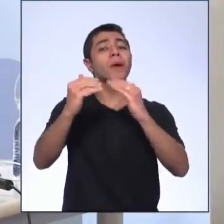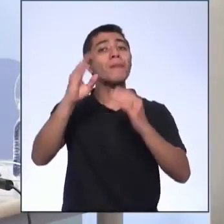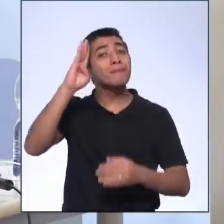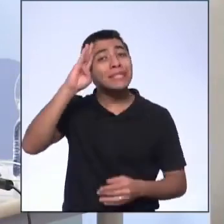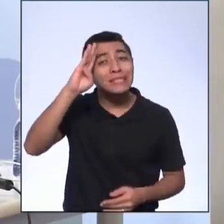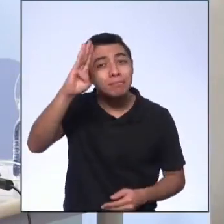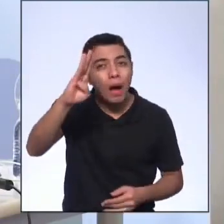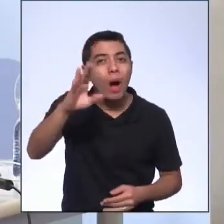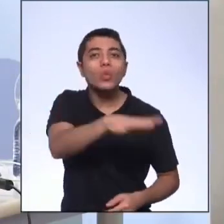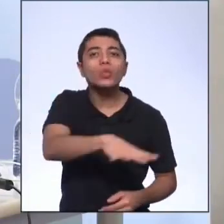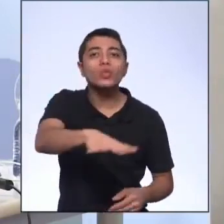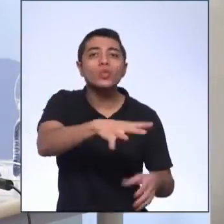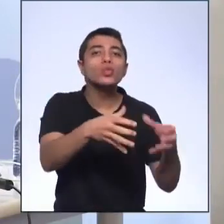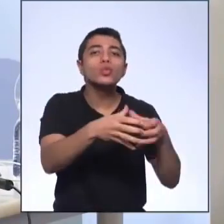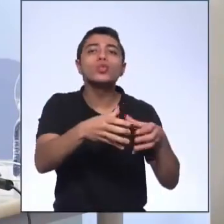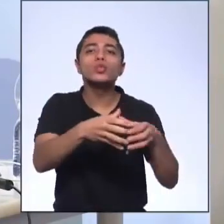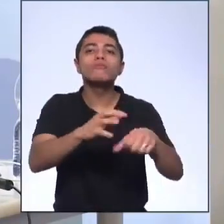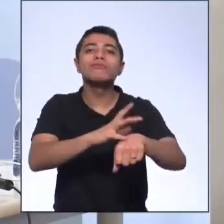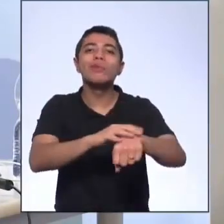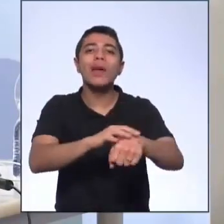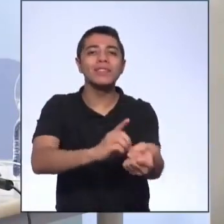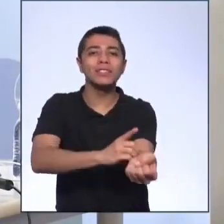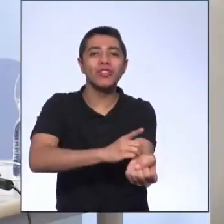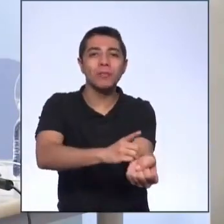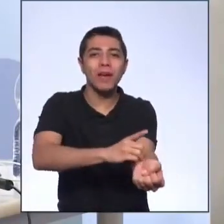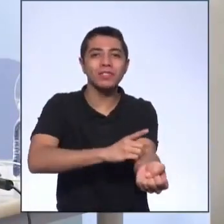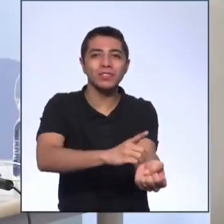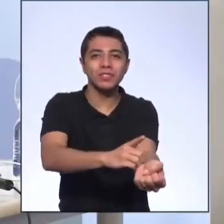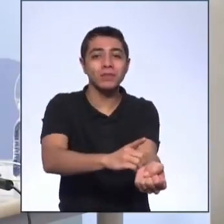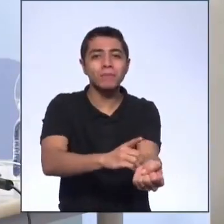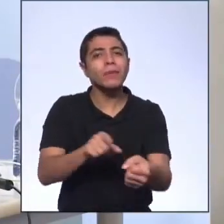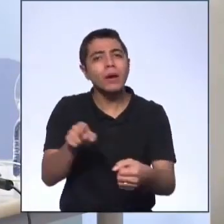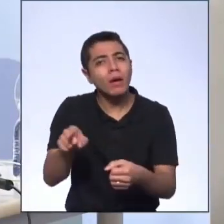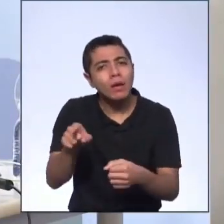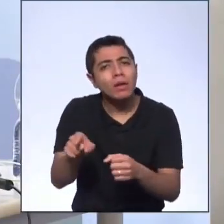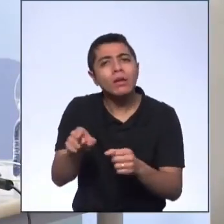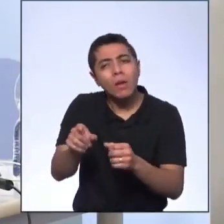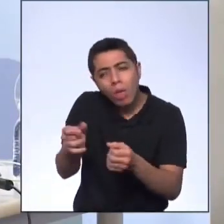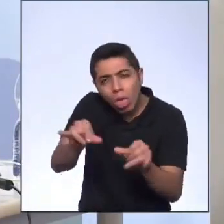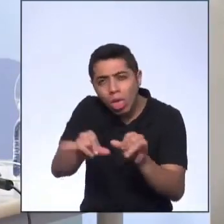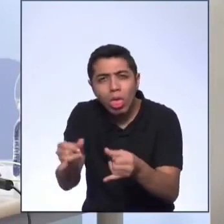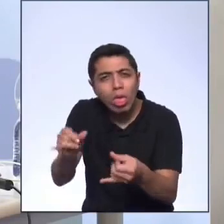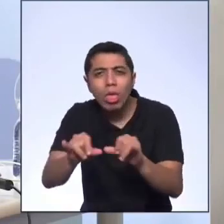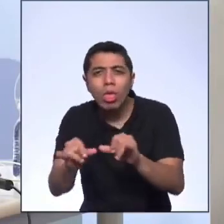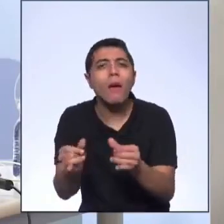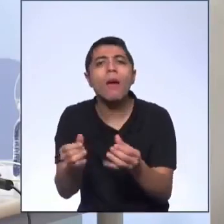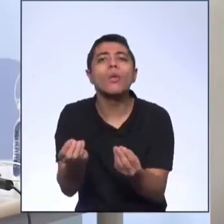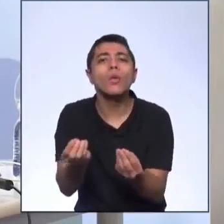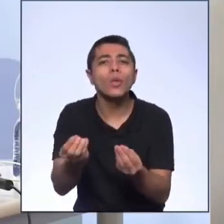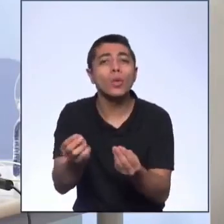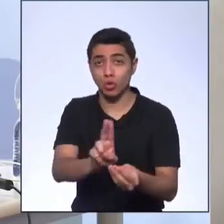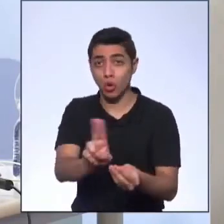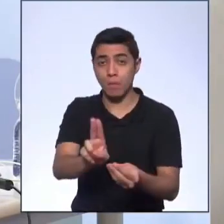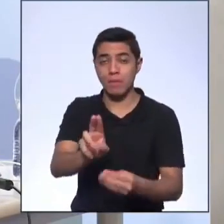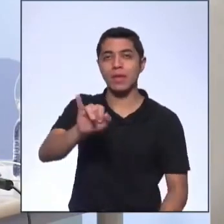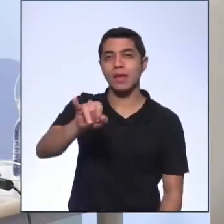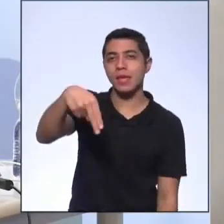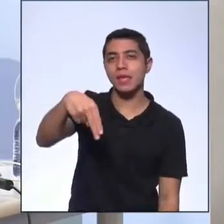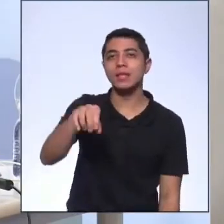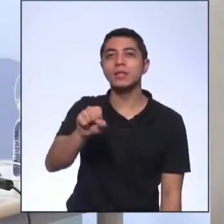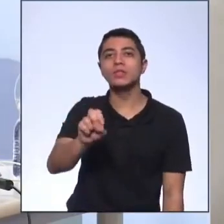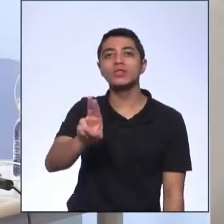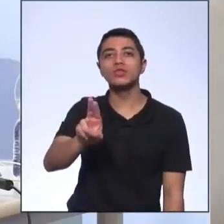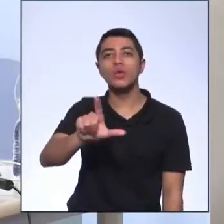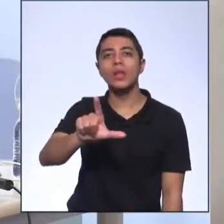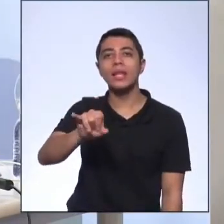diabéticos, que é a produção de insulina, tá? E a produção de insulina através do DNA recombinante. Então,